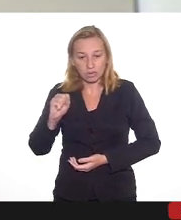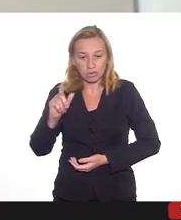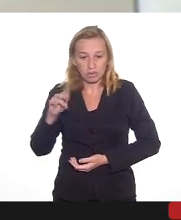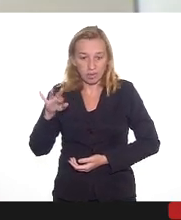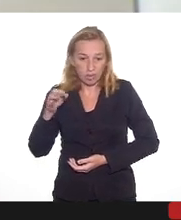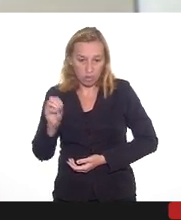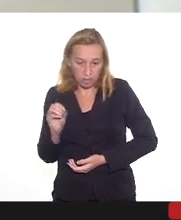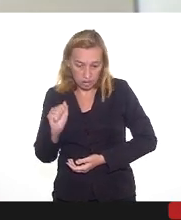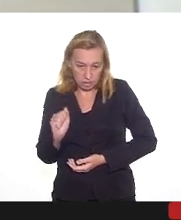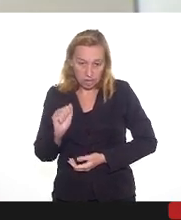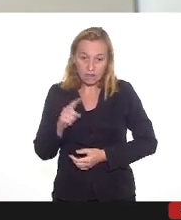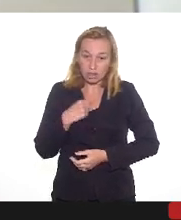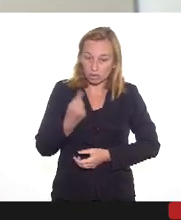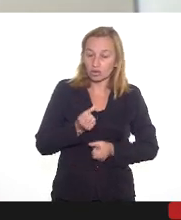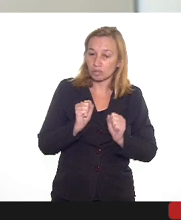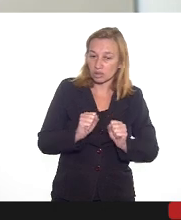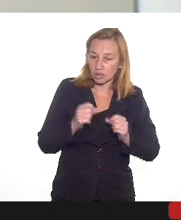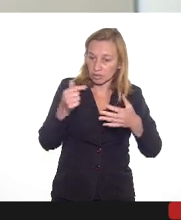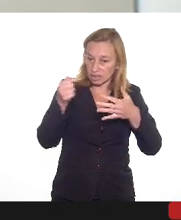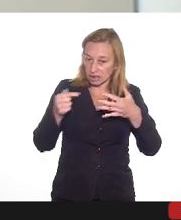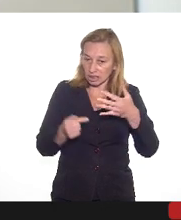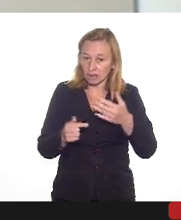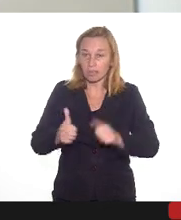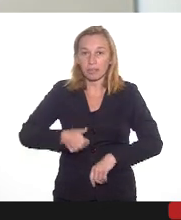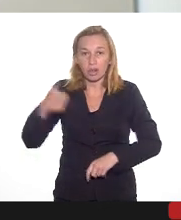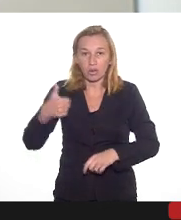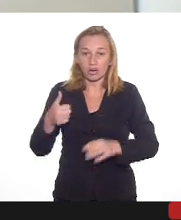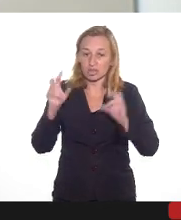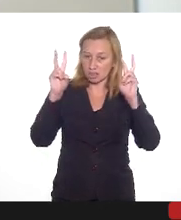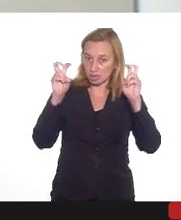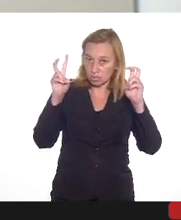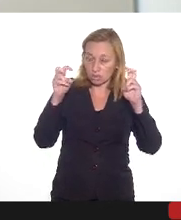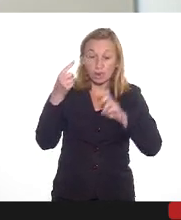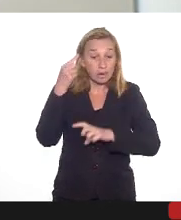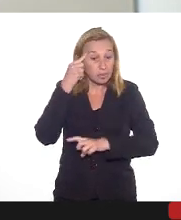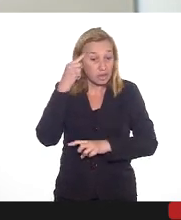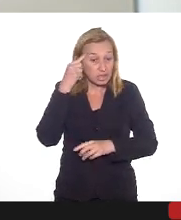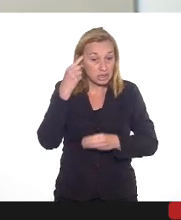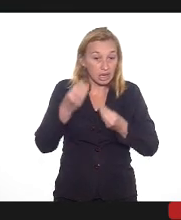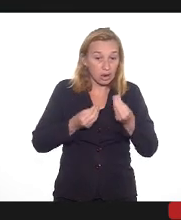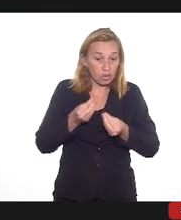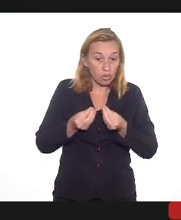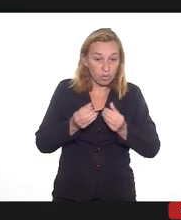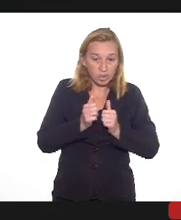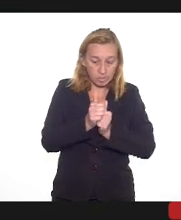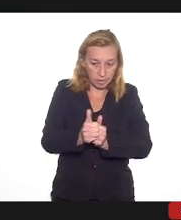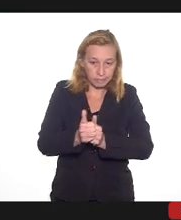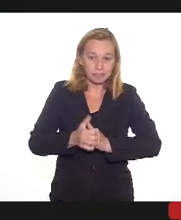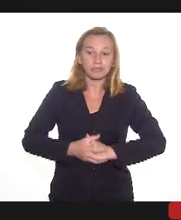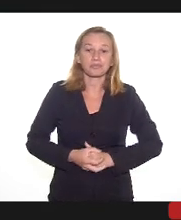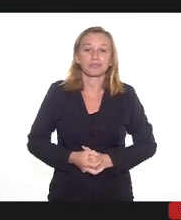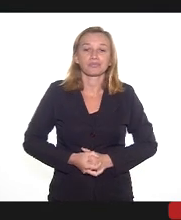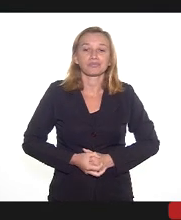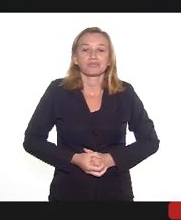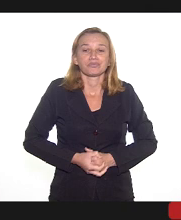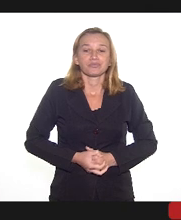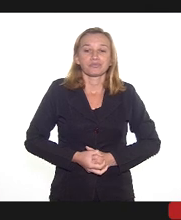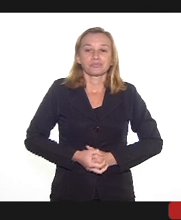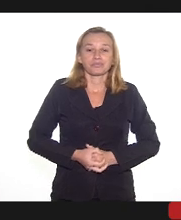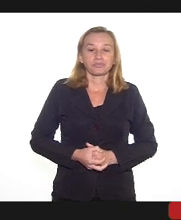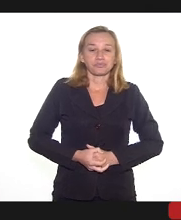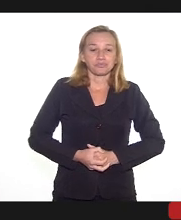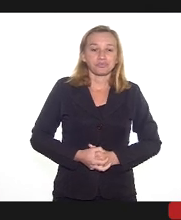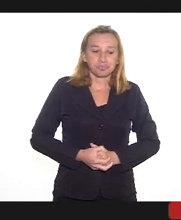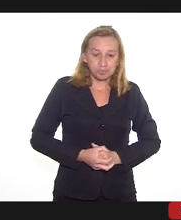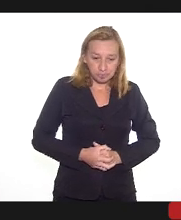para que a gente possa detalhar melhor esses pontos e pensar como vamos fazer esses encaminhamentos. Deputado, ao final, eu queria